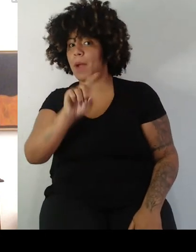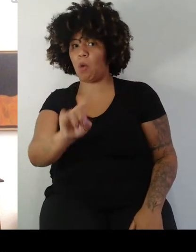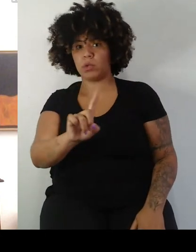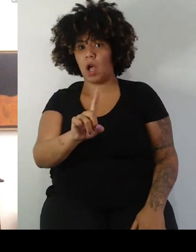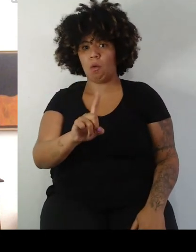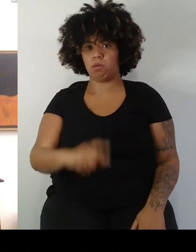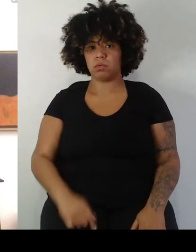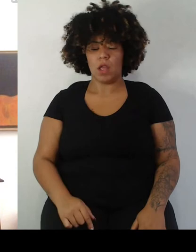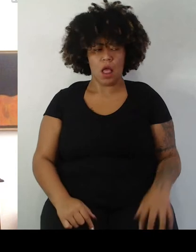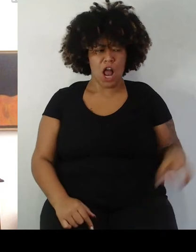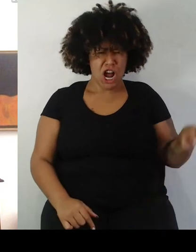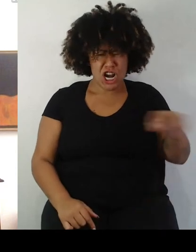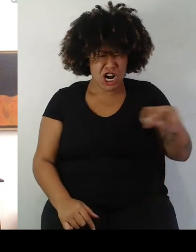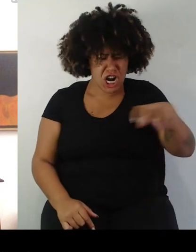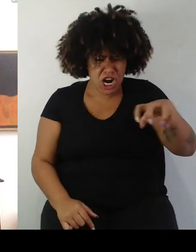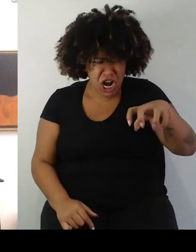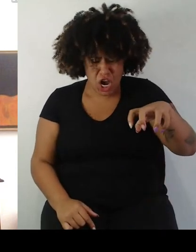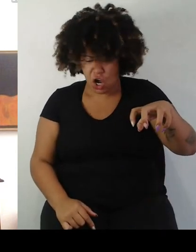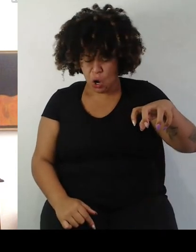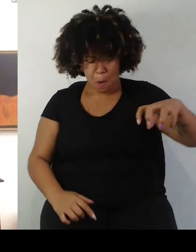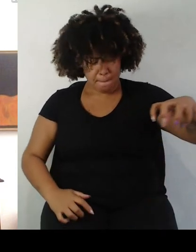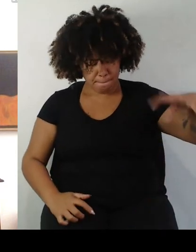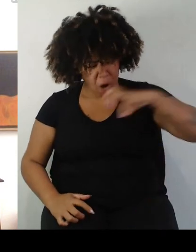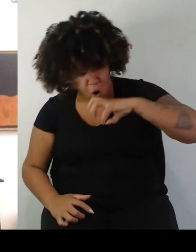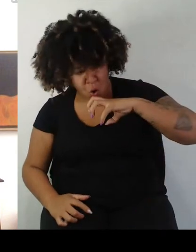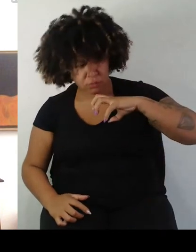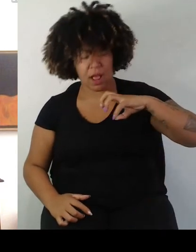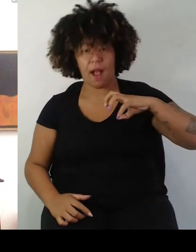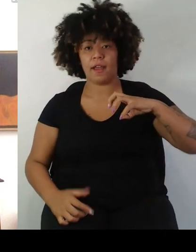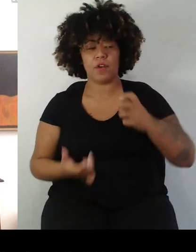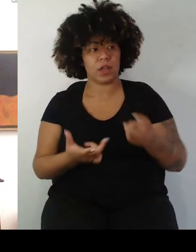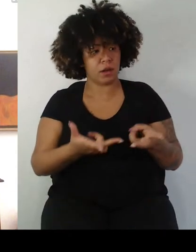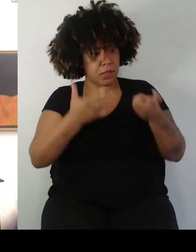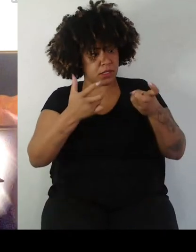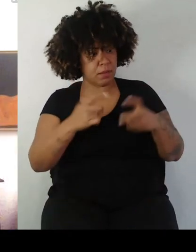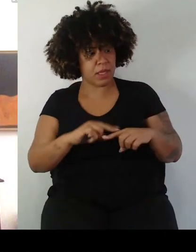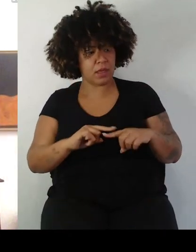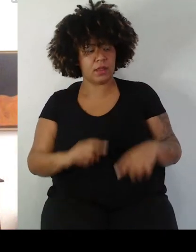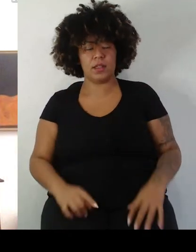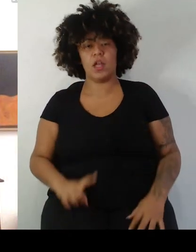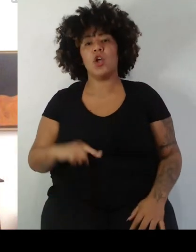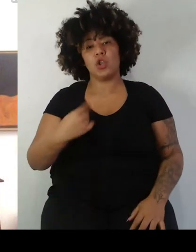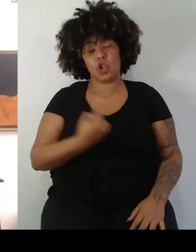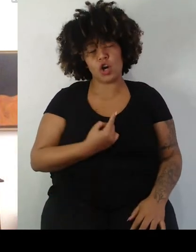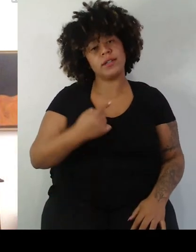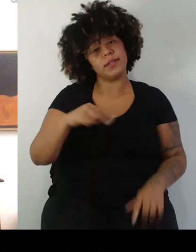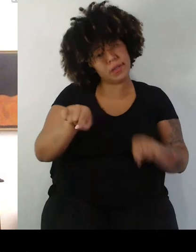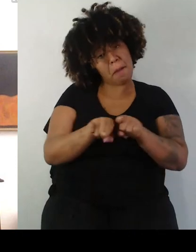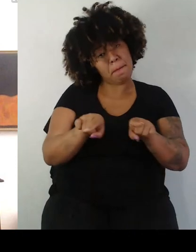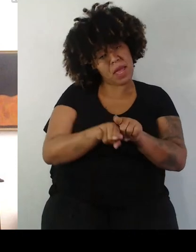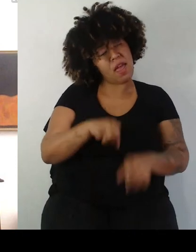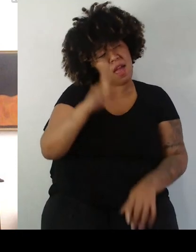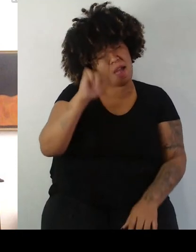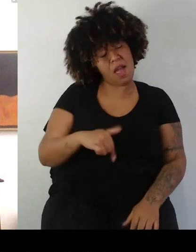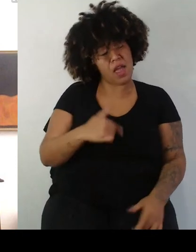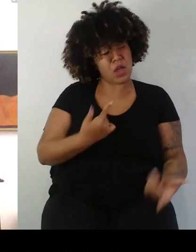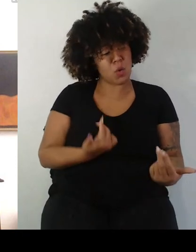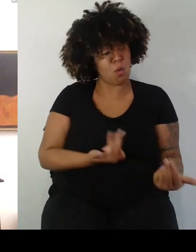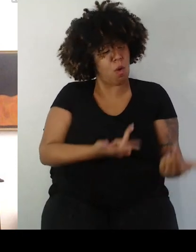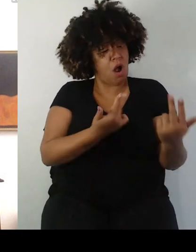e ele observava os animais é claro que nós somos todos animais não é somos muito próximos dos animais